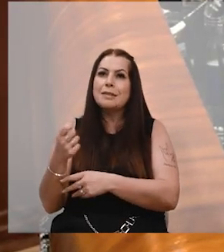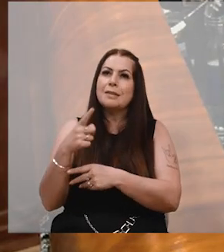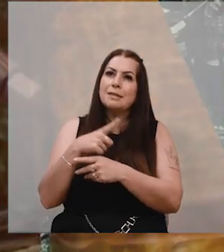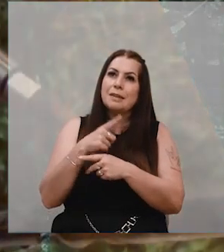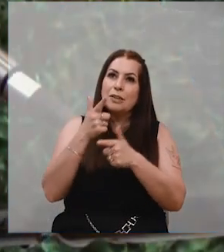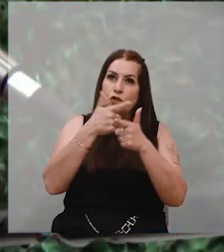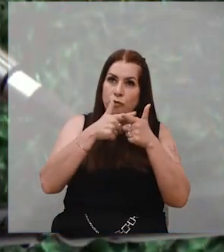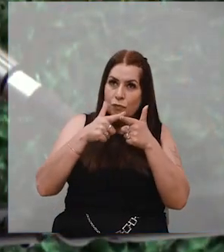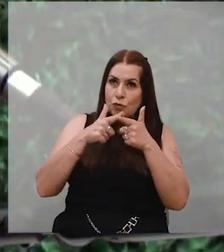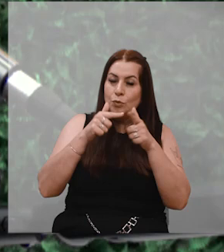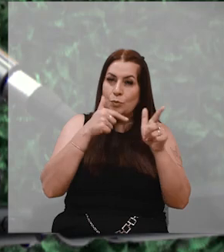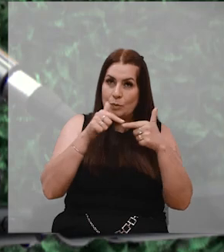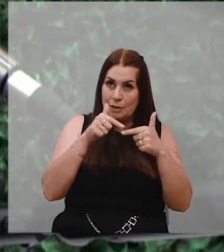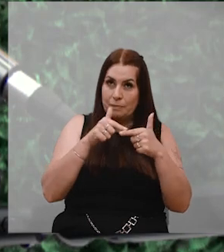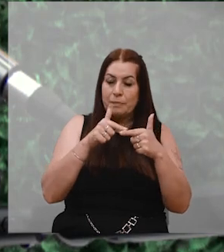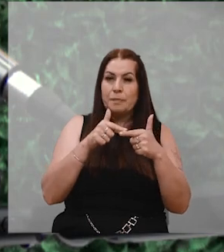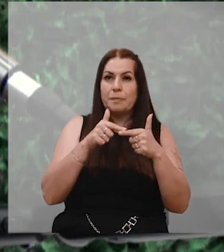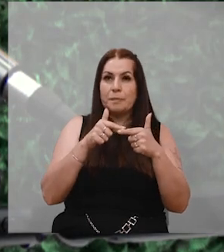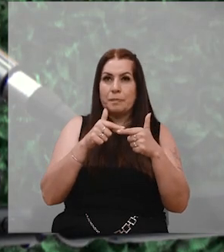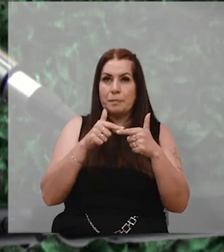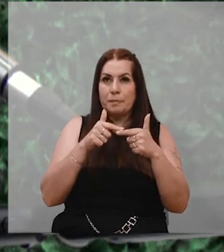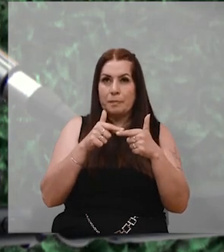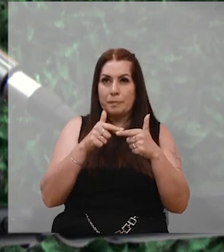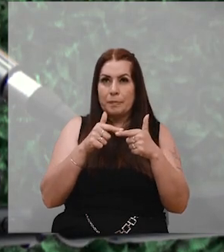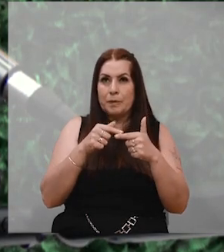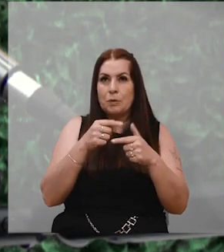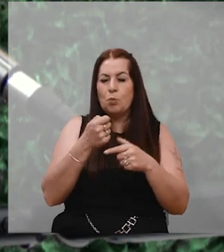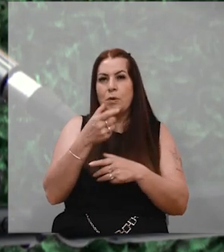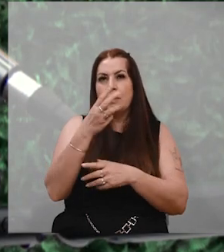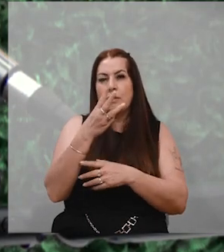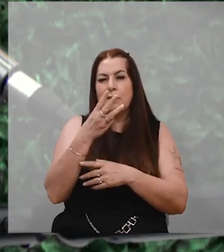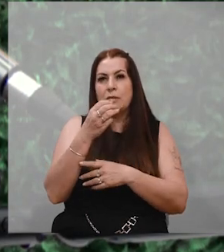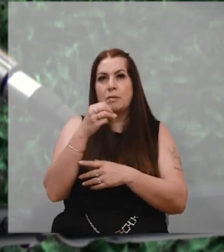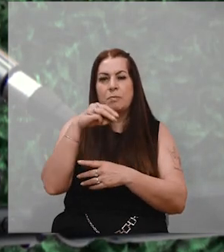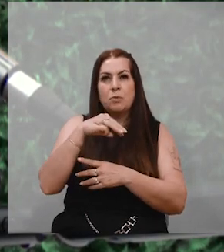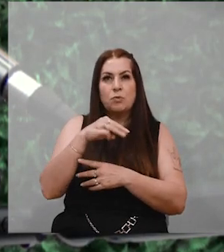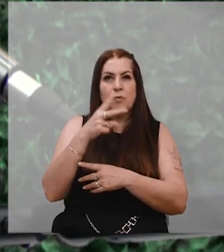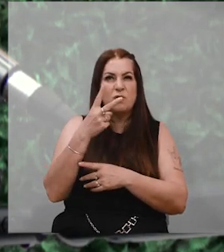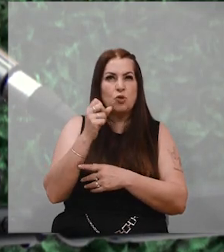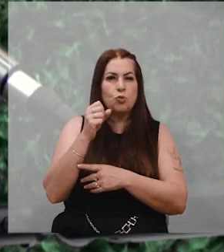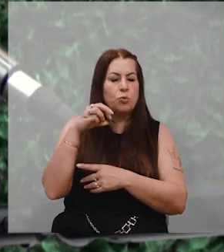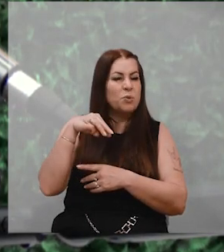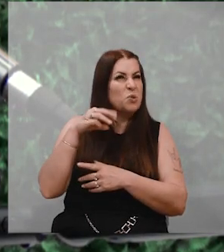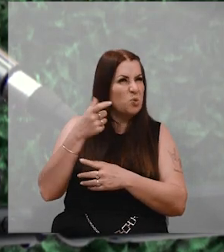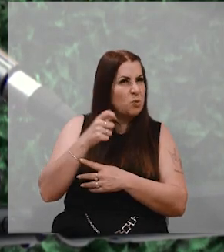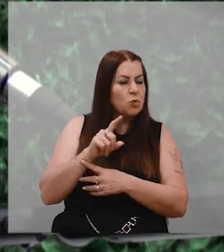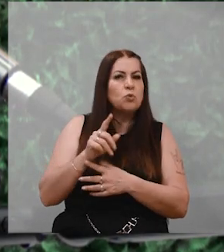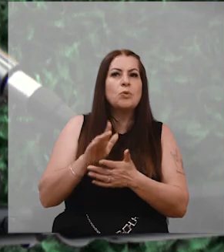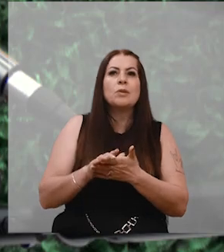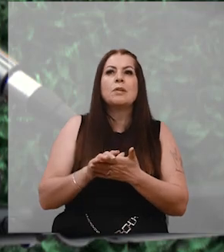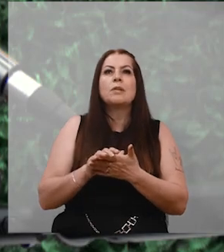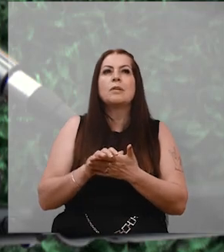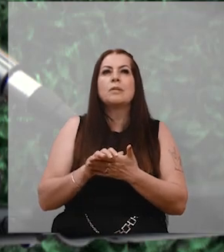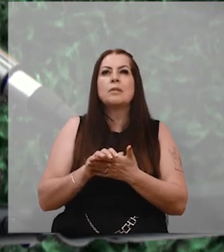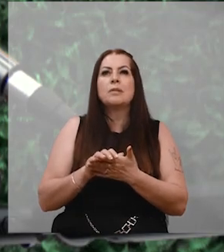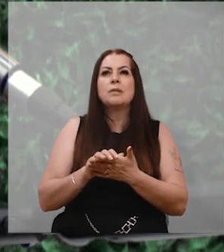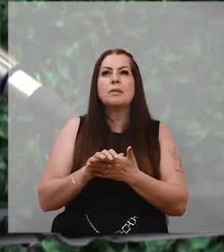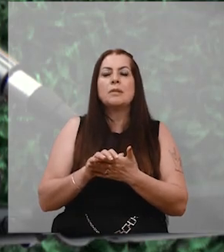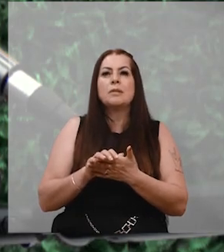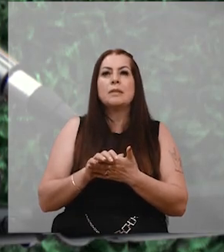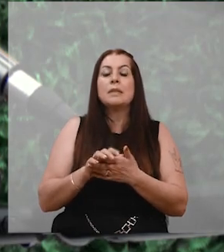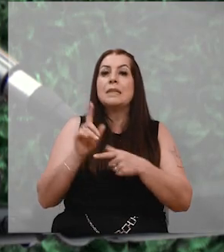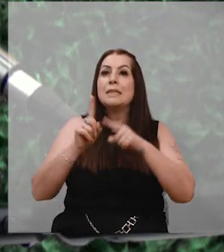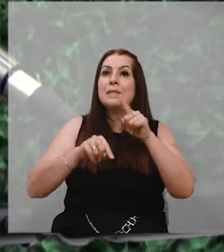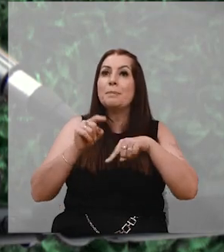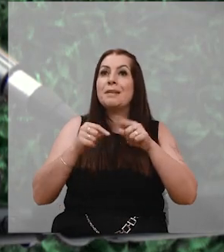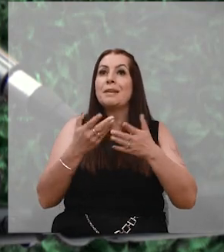gente se dividiu esse trabalho de quase 30 minutos, né? 28 minutos, eu acho que foi.